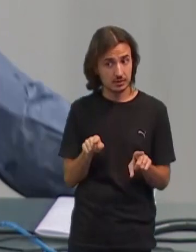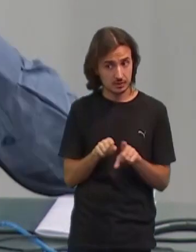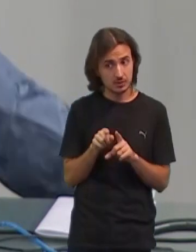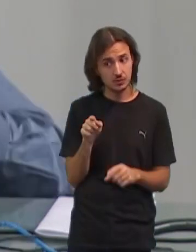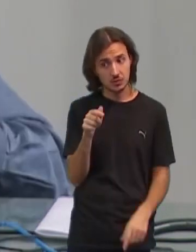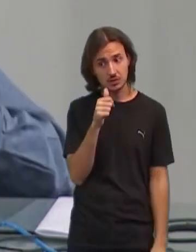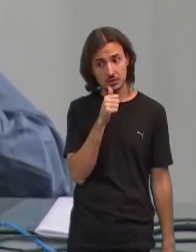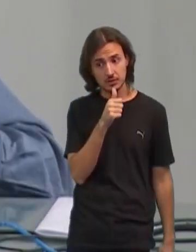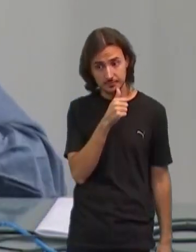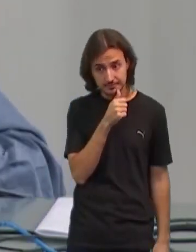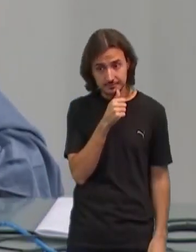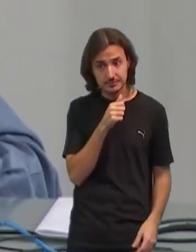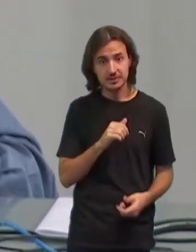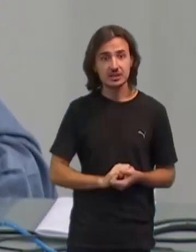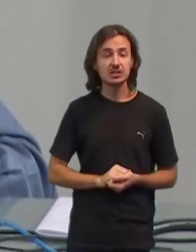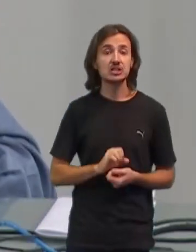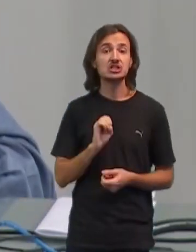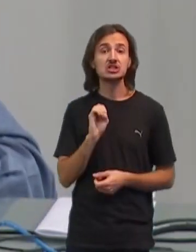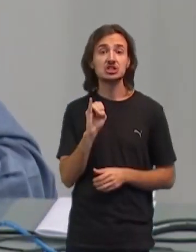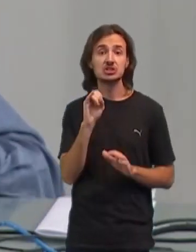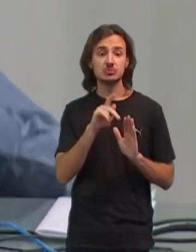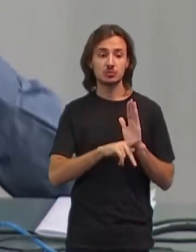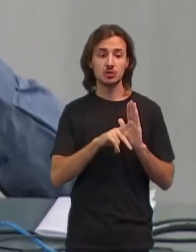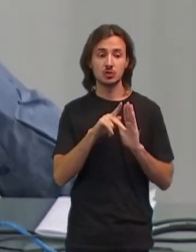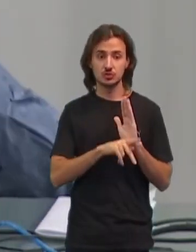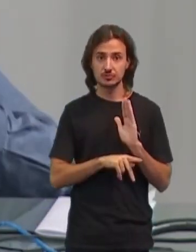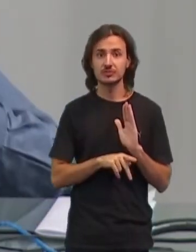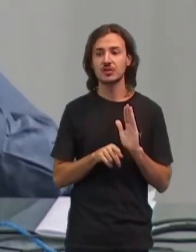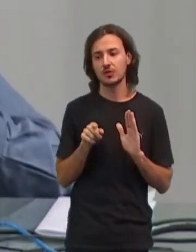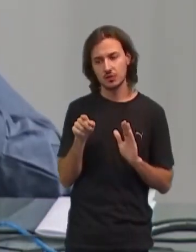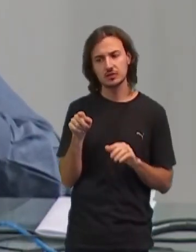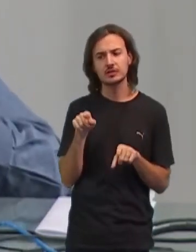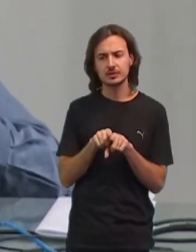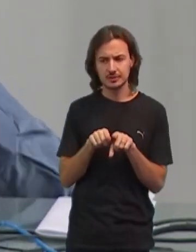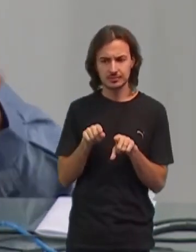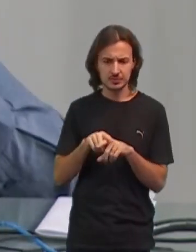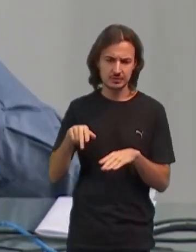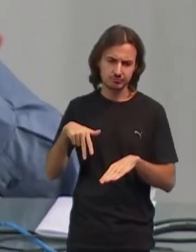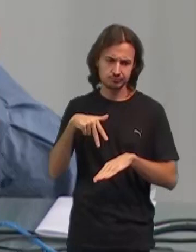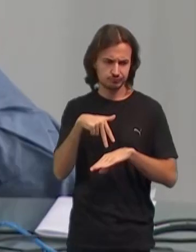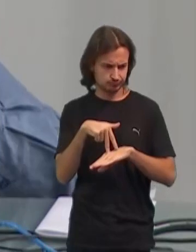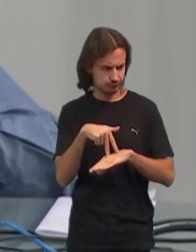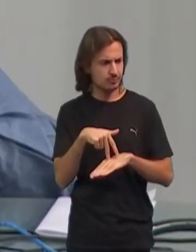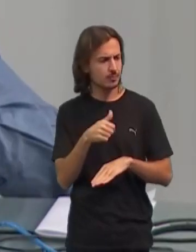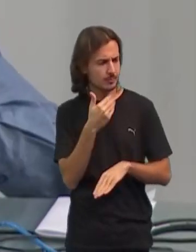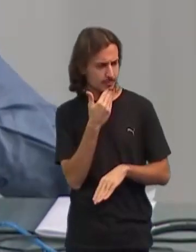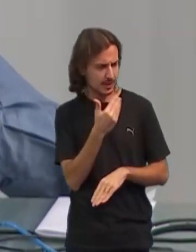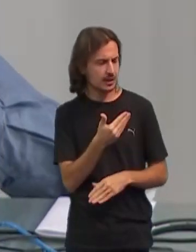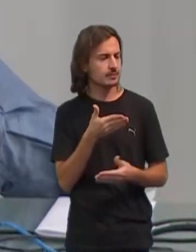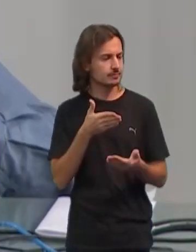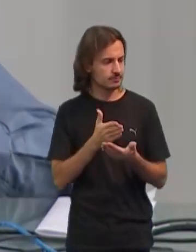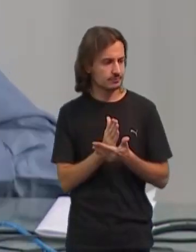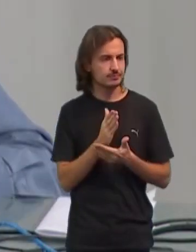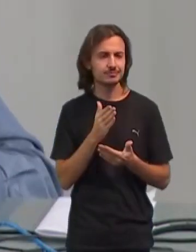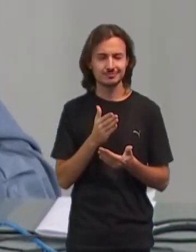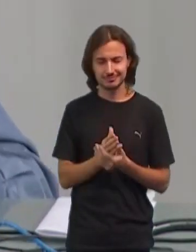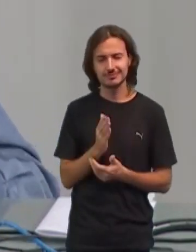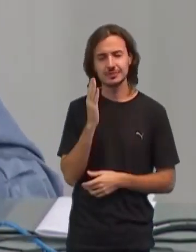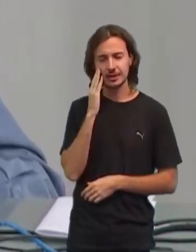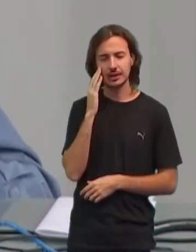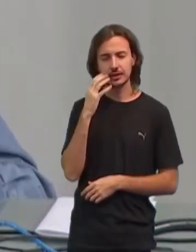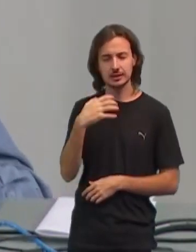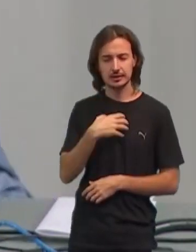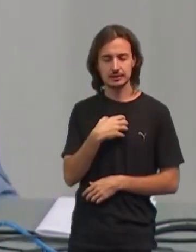Quando são projetos de interesse da nossa cidade, o senhor também fala sempre ok, né? Talvez é a forma que ela pode estar chegando,